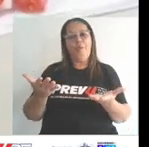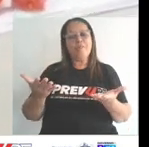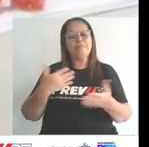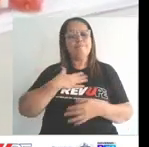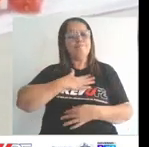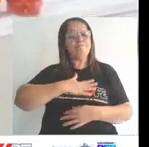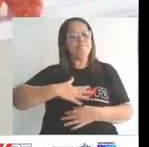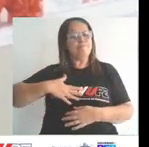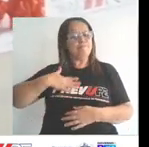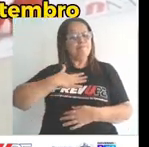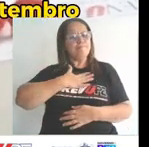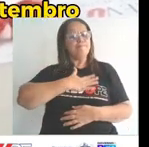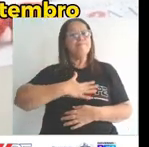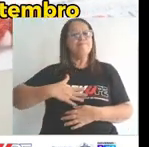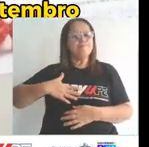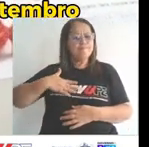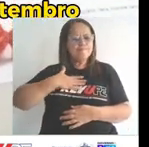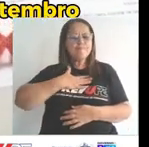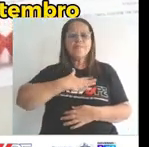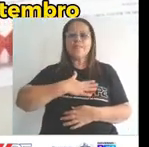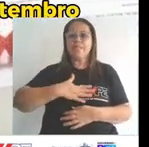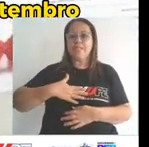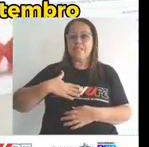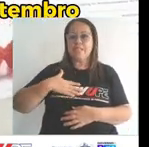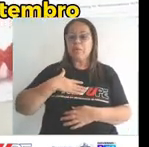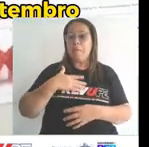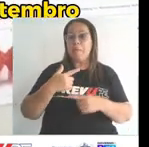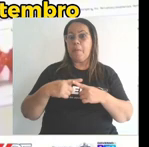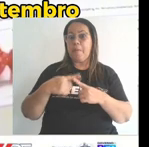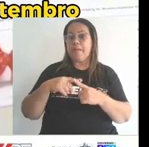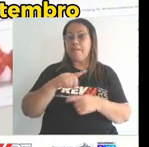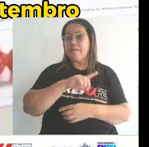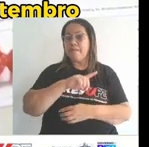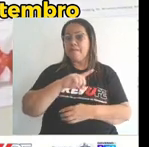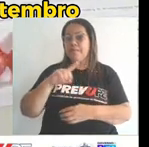realizada que no dia